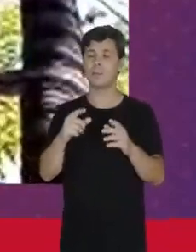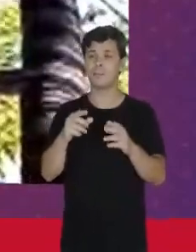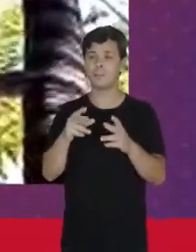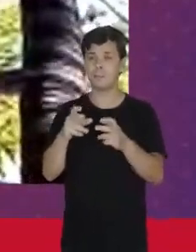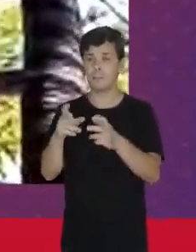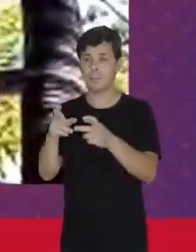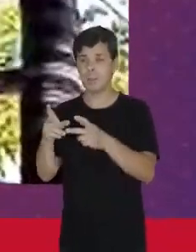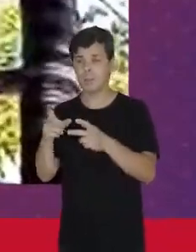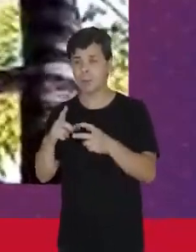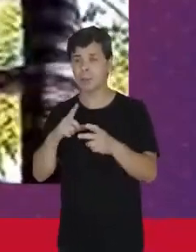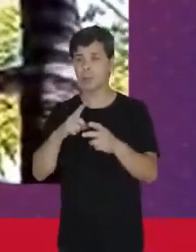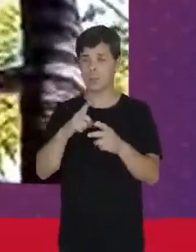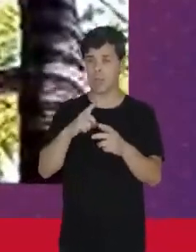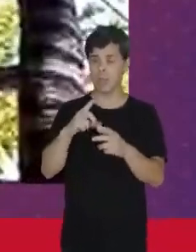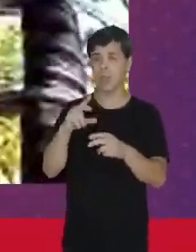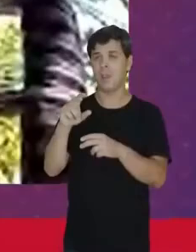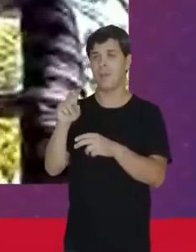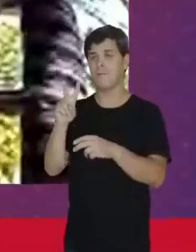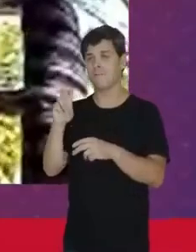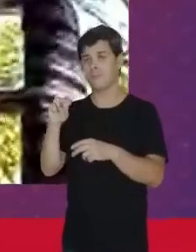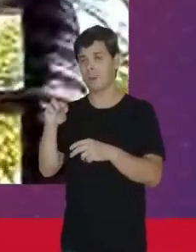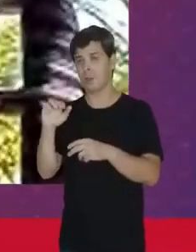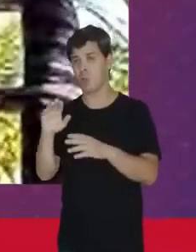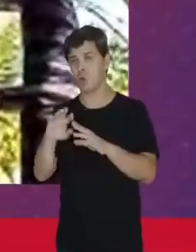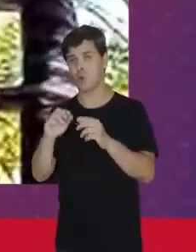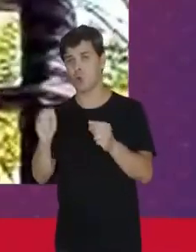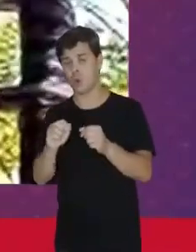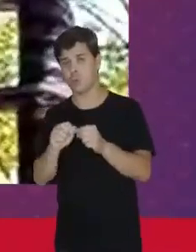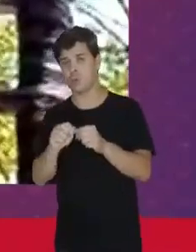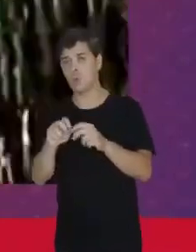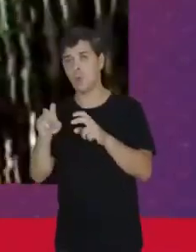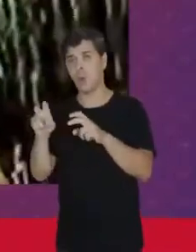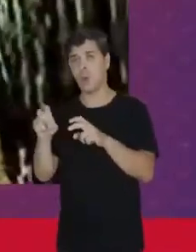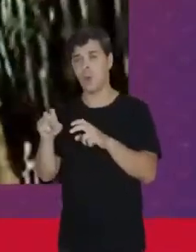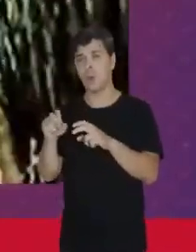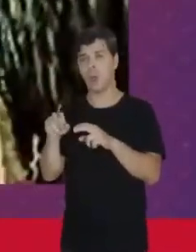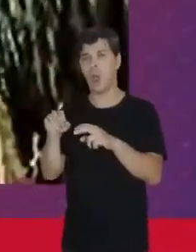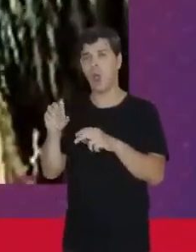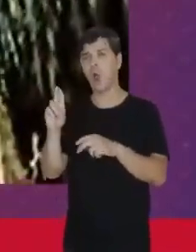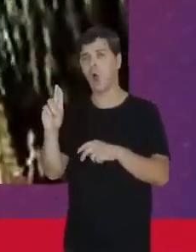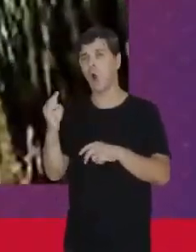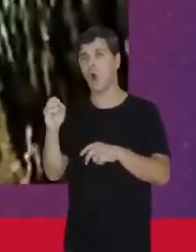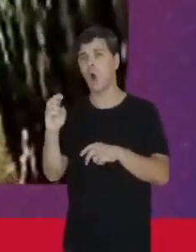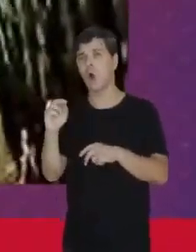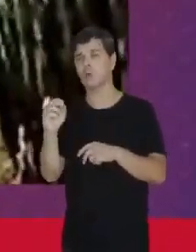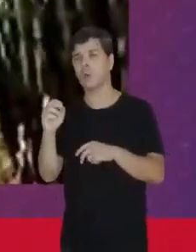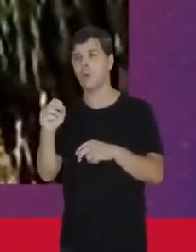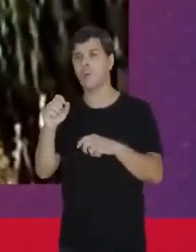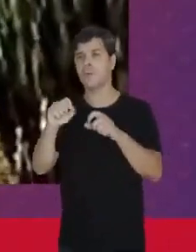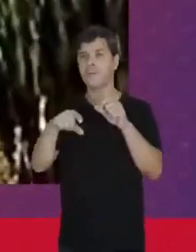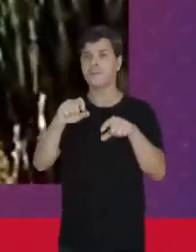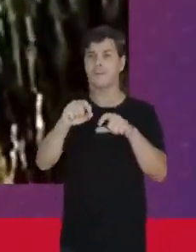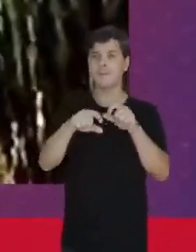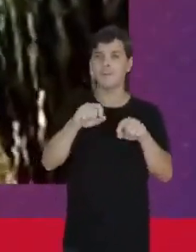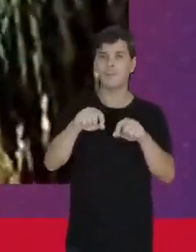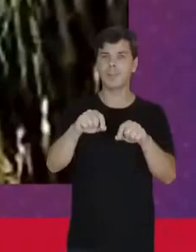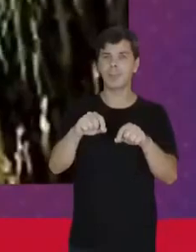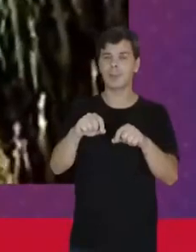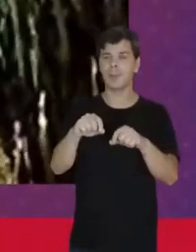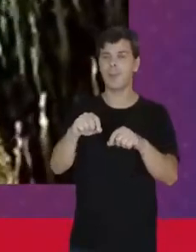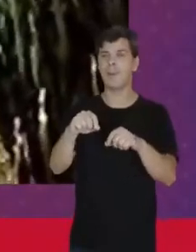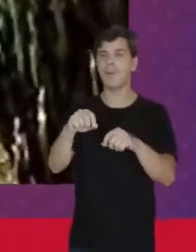tinha ainda contaminação ou não. Como eu mexia com a horta, aí eu plantei vários